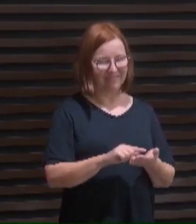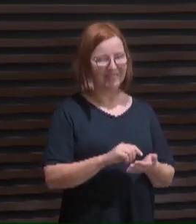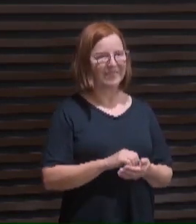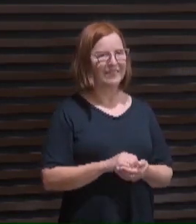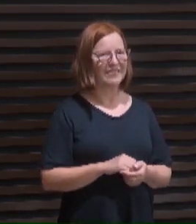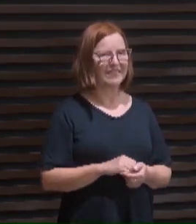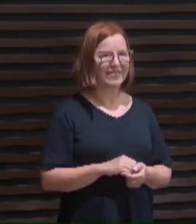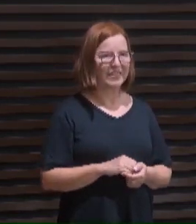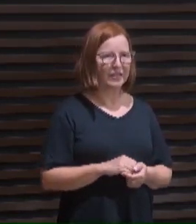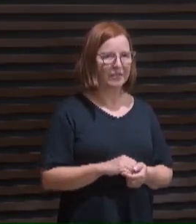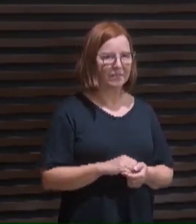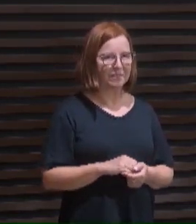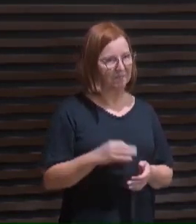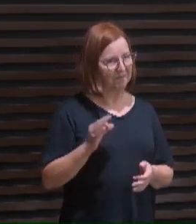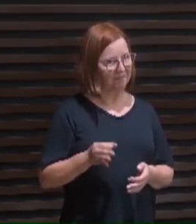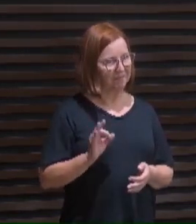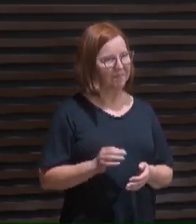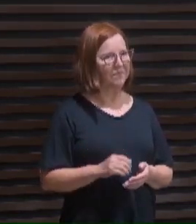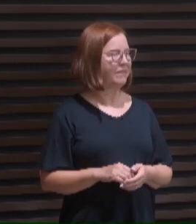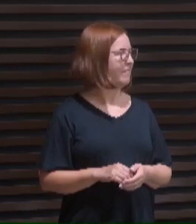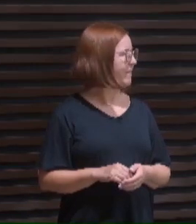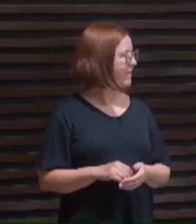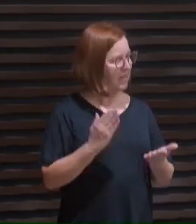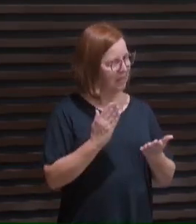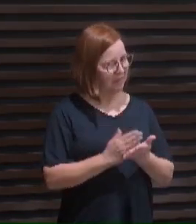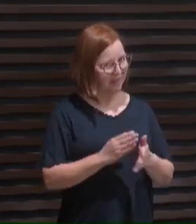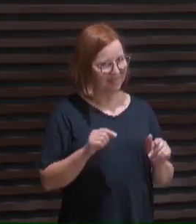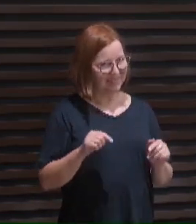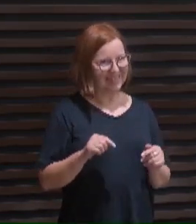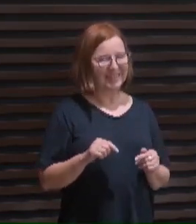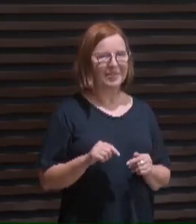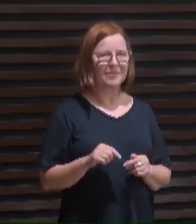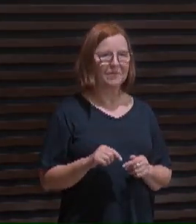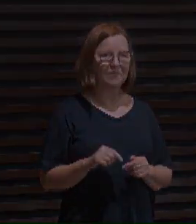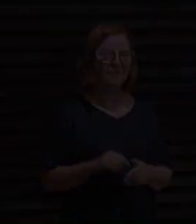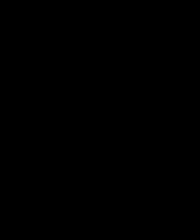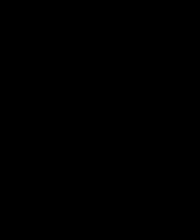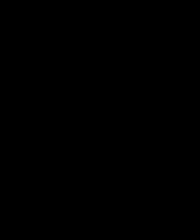adoecedoras. Ok? Então a gente para aqui, a gente vai depois continuar.